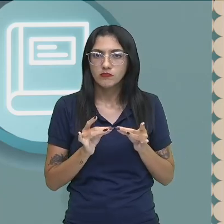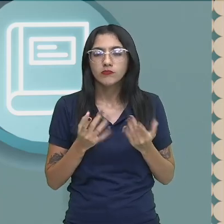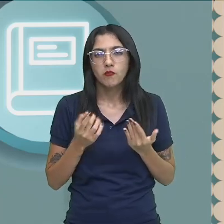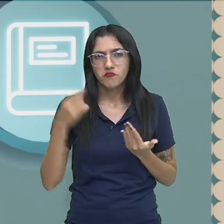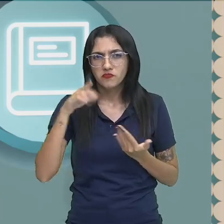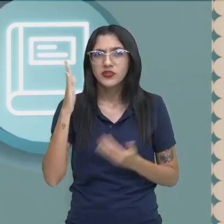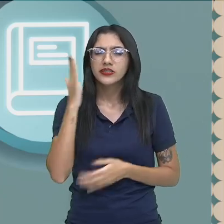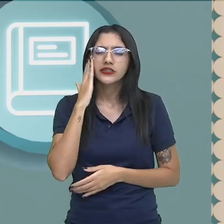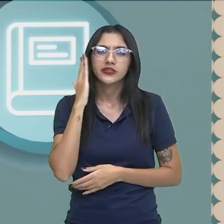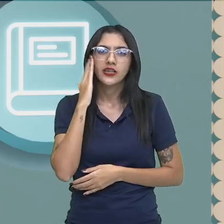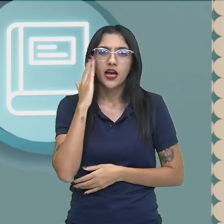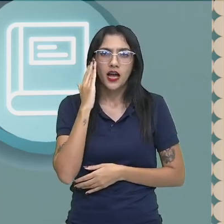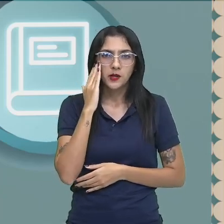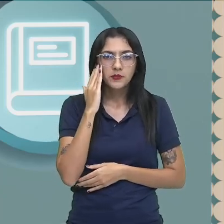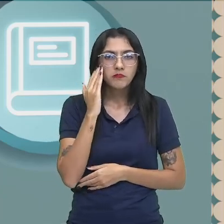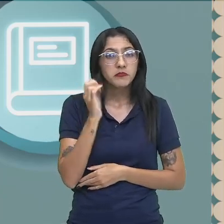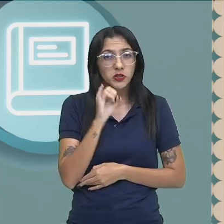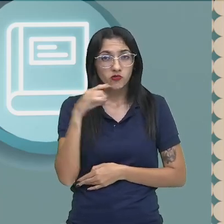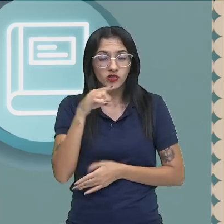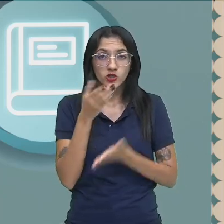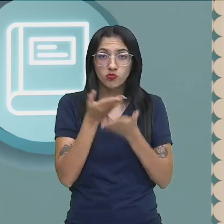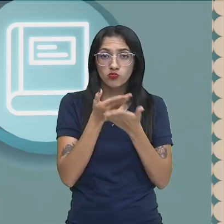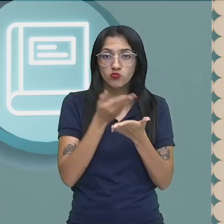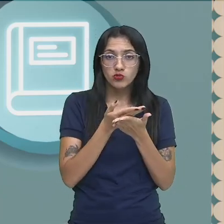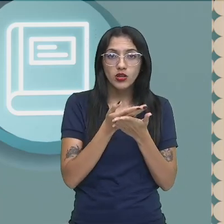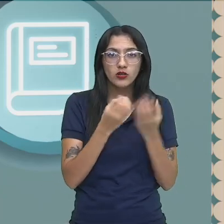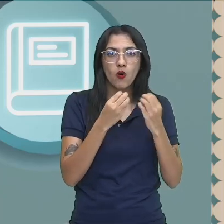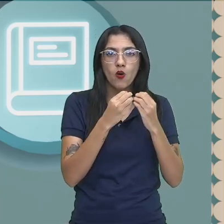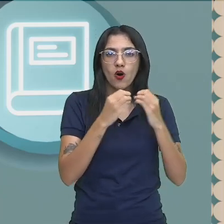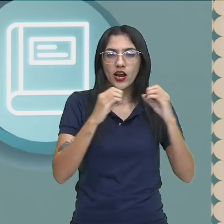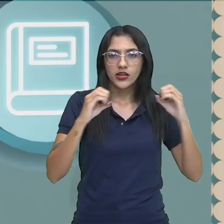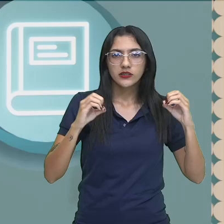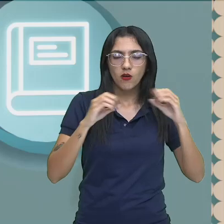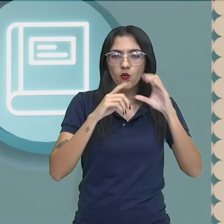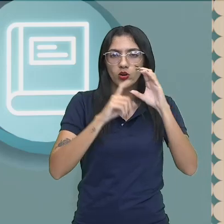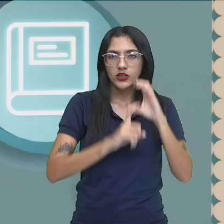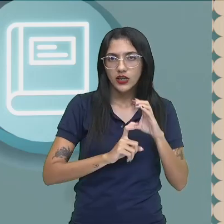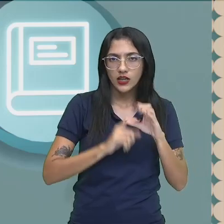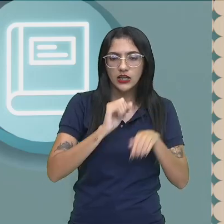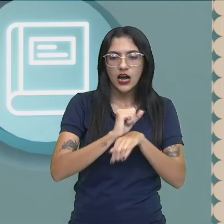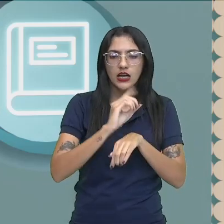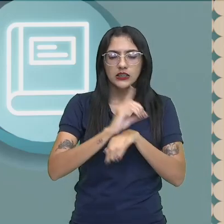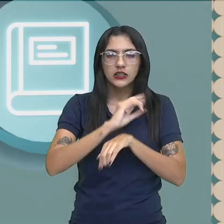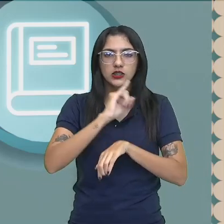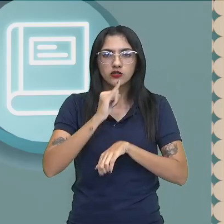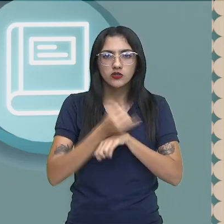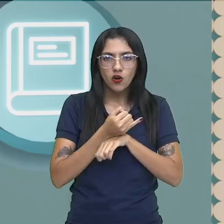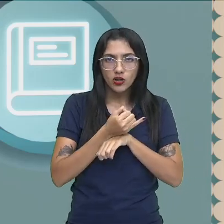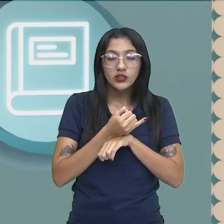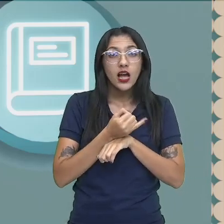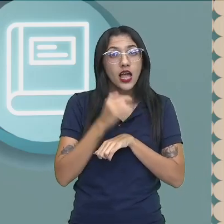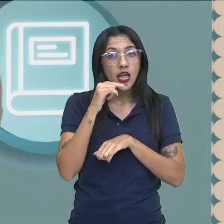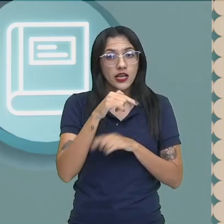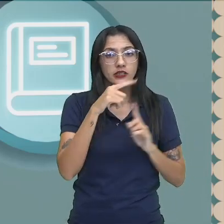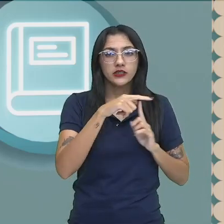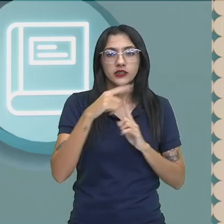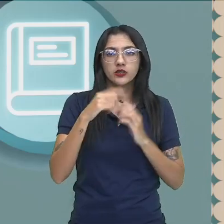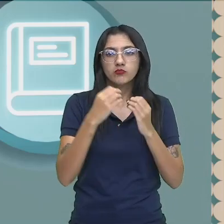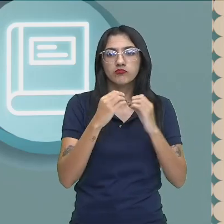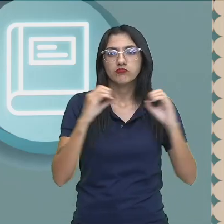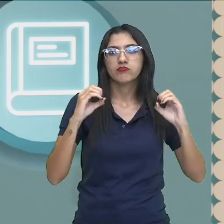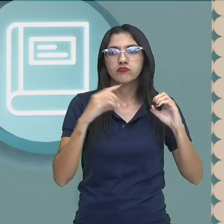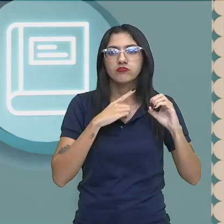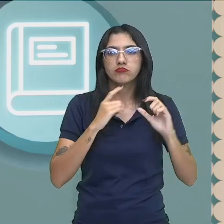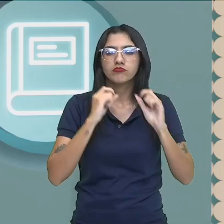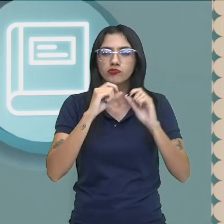já sabe que se você está estudando uma oração coordenada adjetiva, porque essas orações elas têm valor